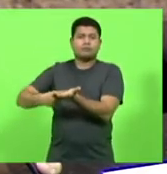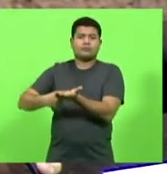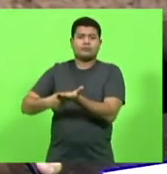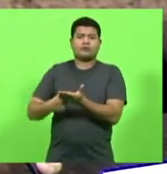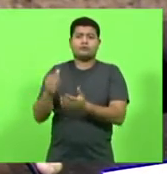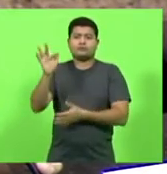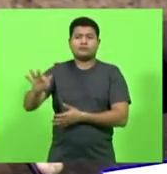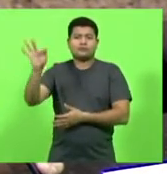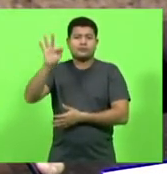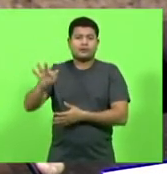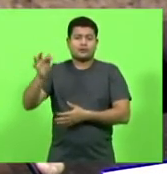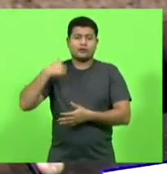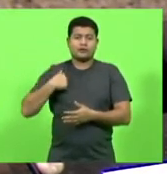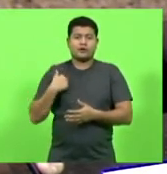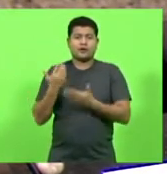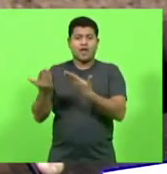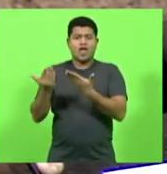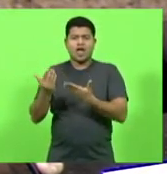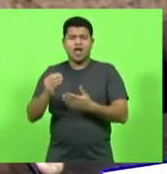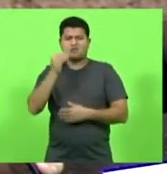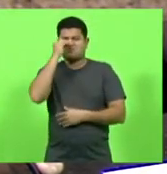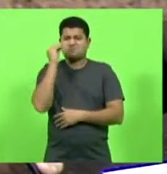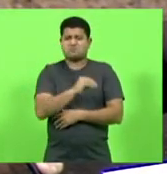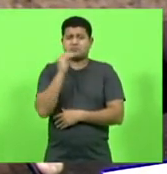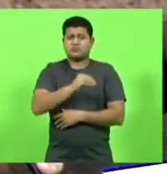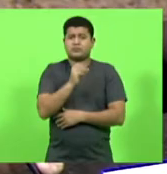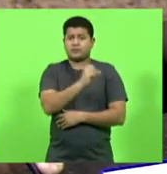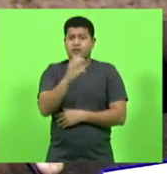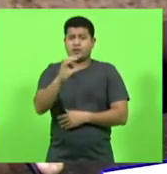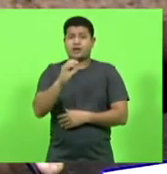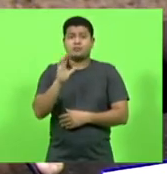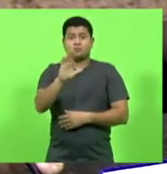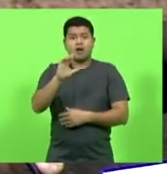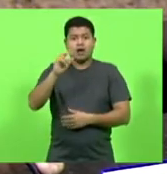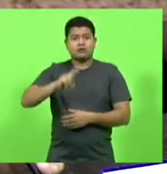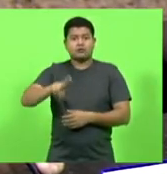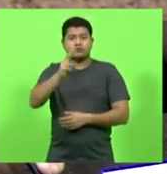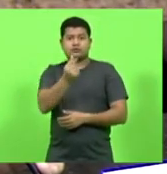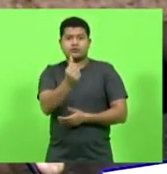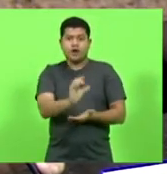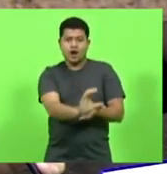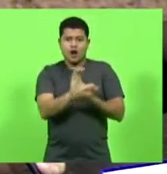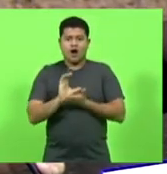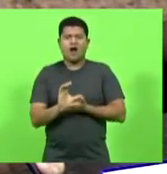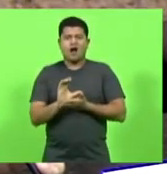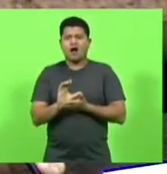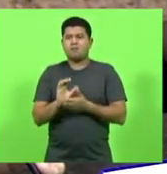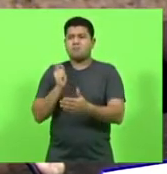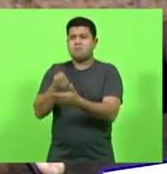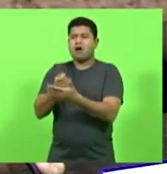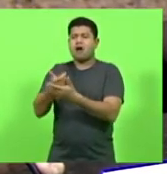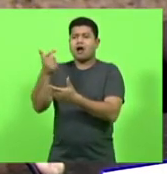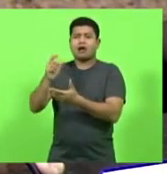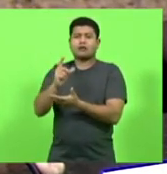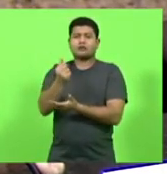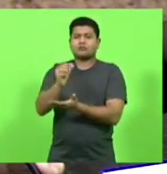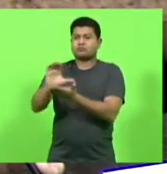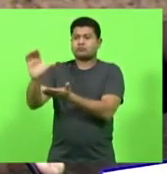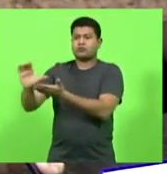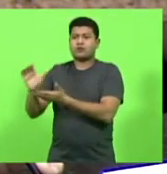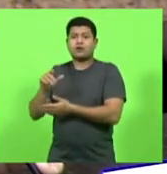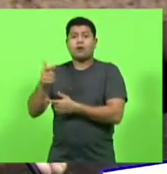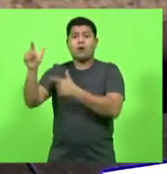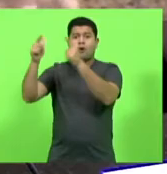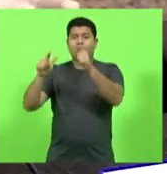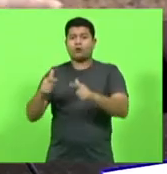que usa de Santa Catarina para pagar a sua conta em outros lugares, que não dá importância política para Santa